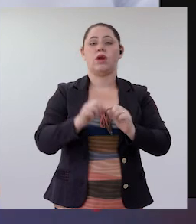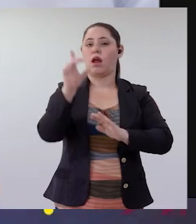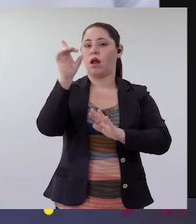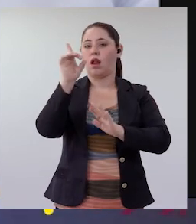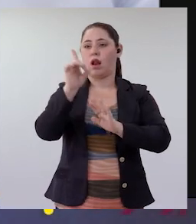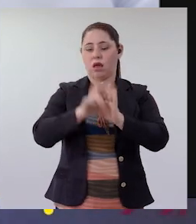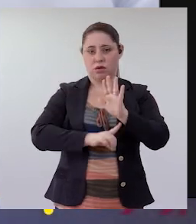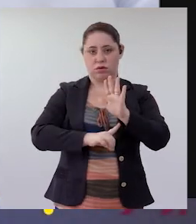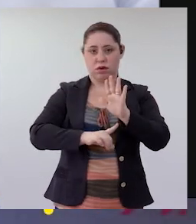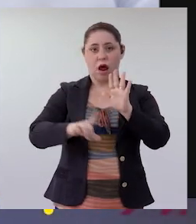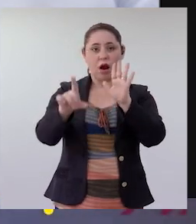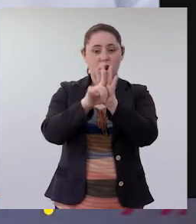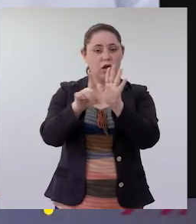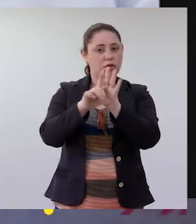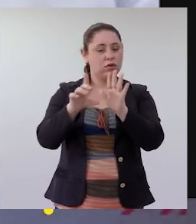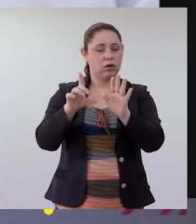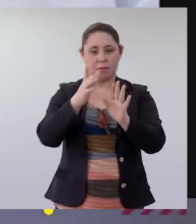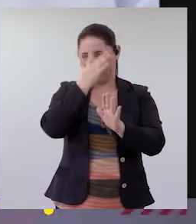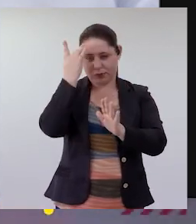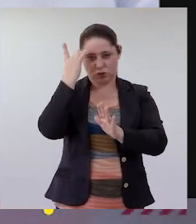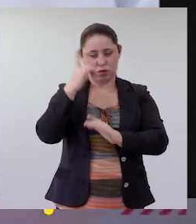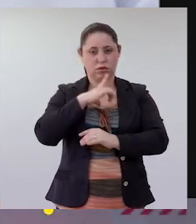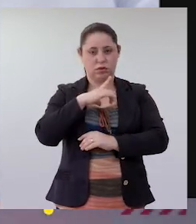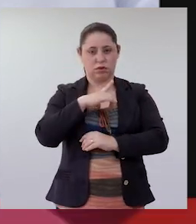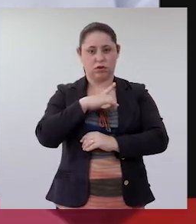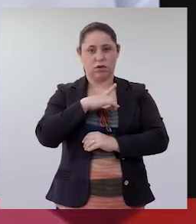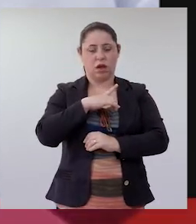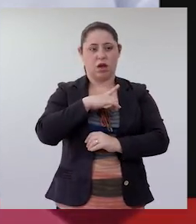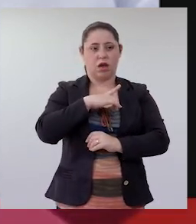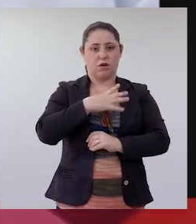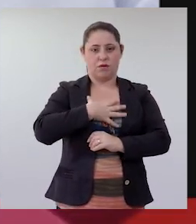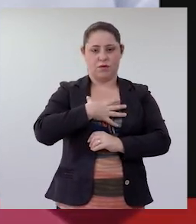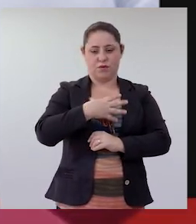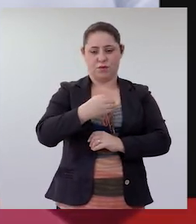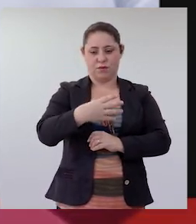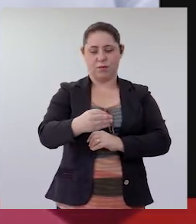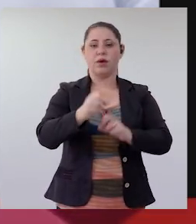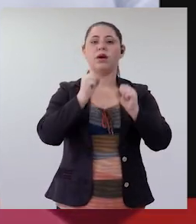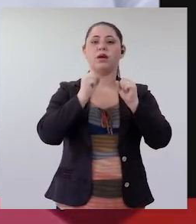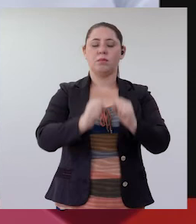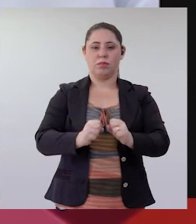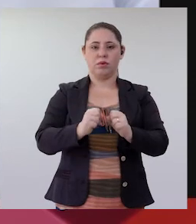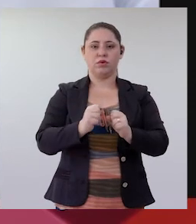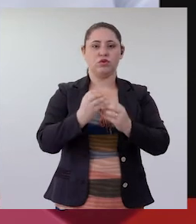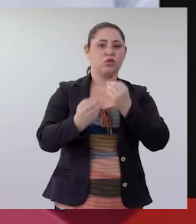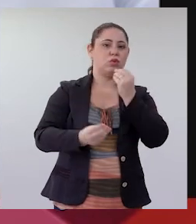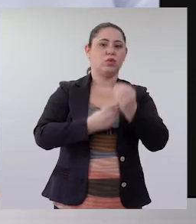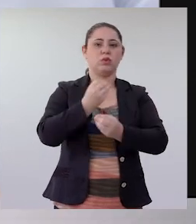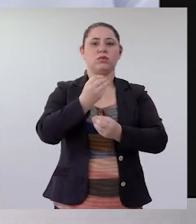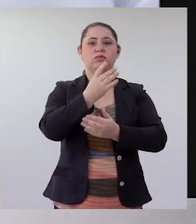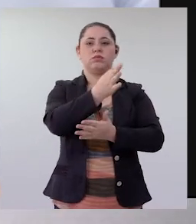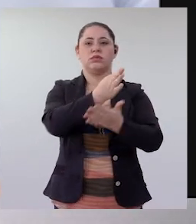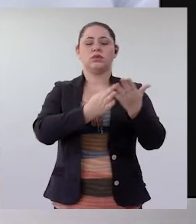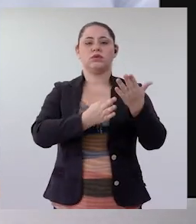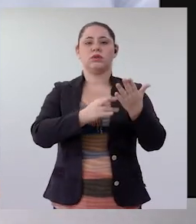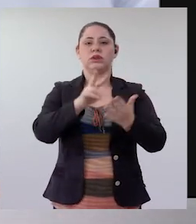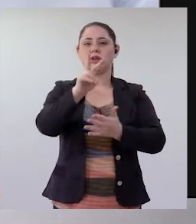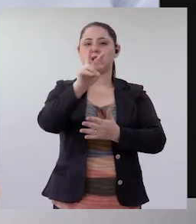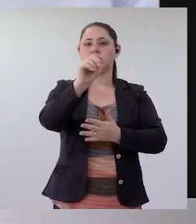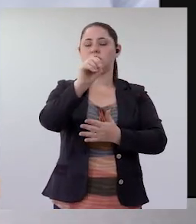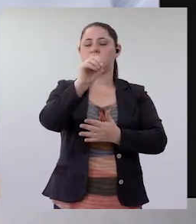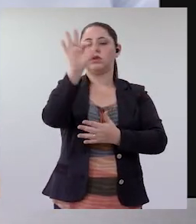testador disponha, aquele testador que tenha herdeiros necessários, né, ele pode dispor por testamento de